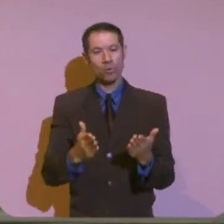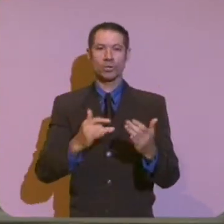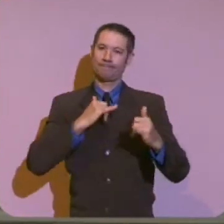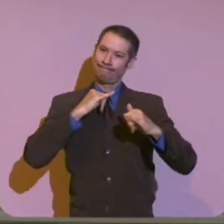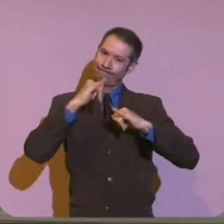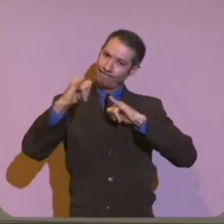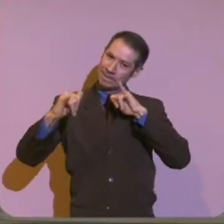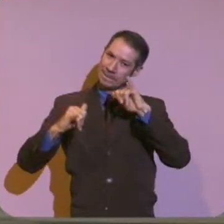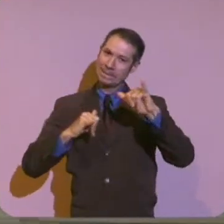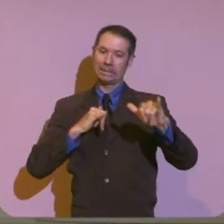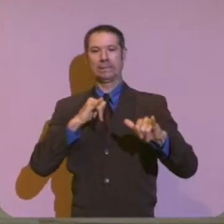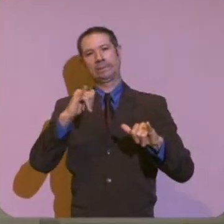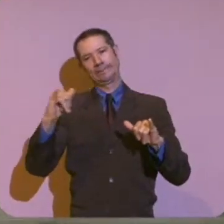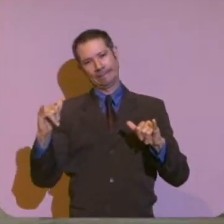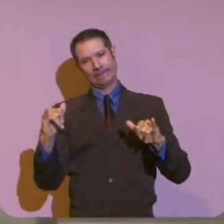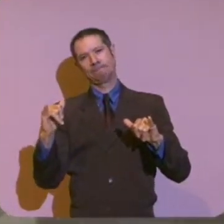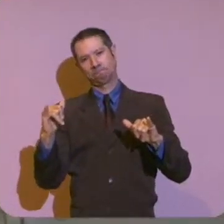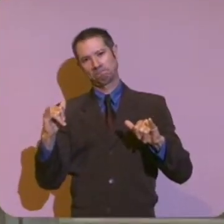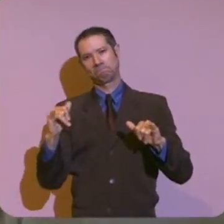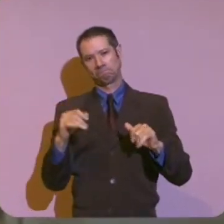para você o seguinte: